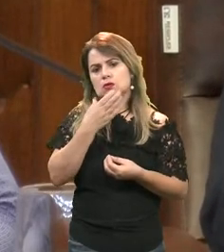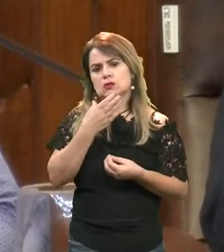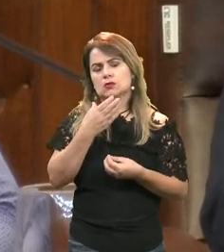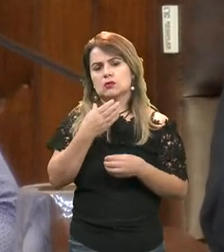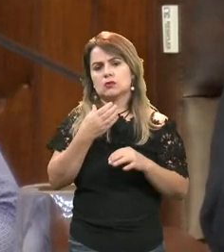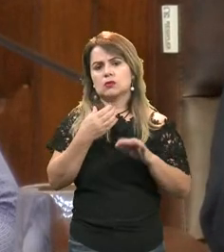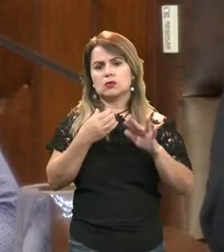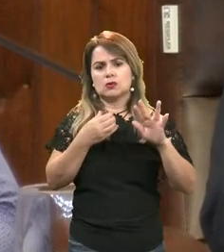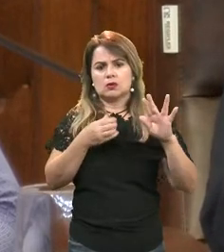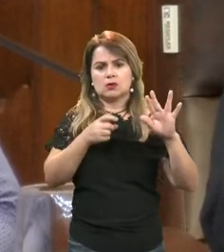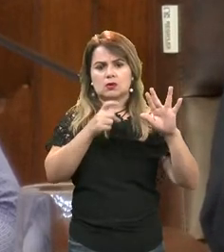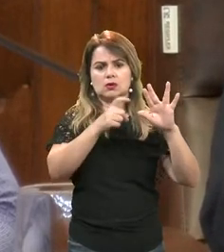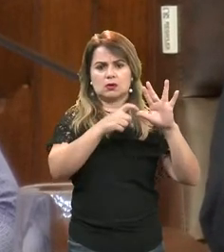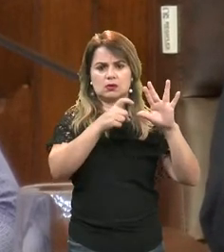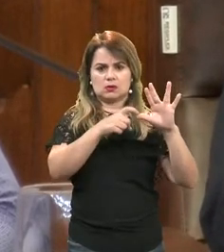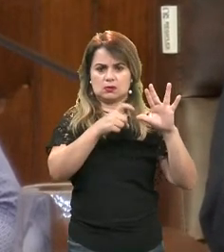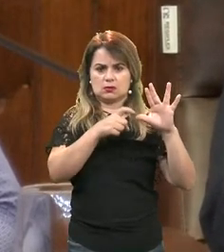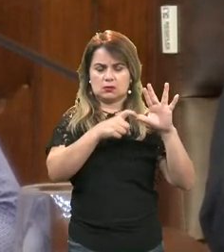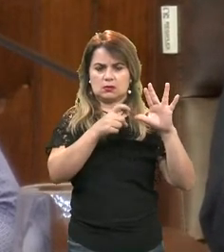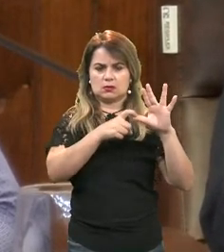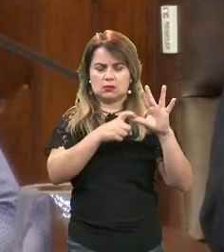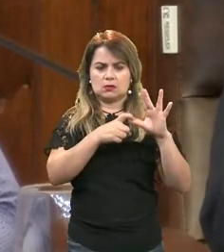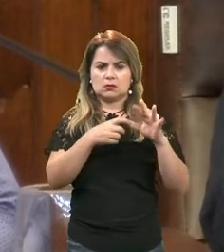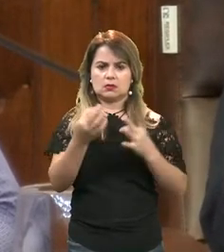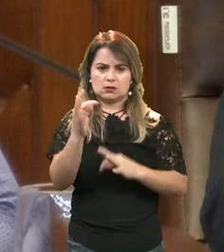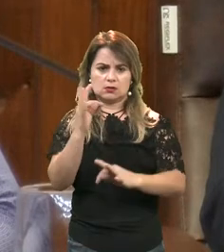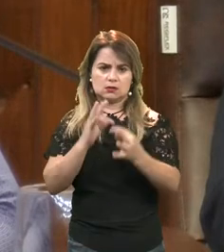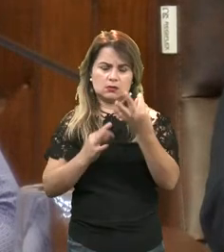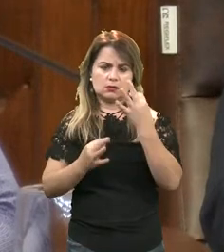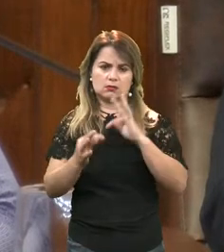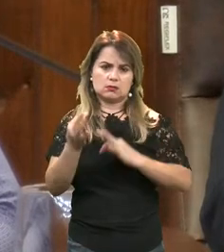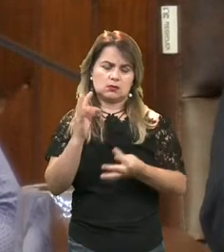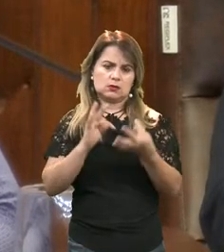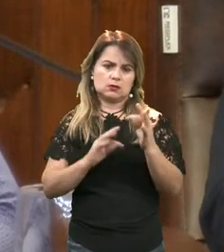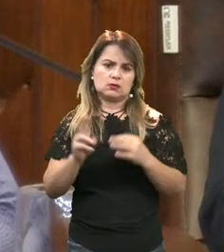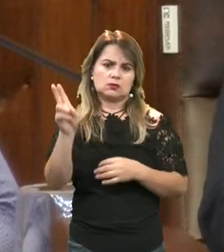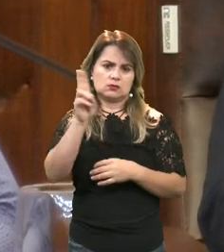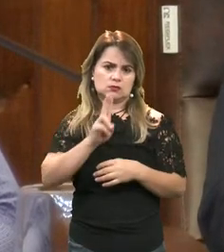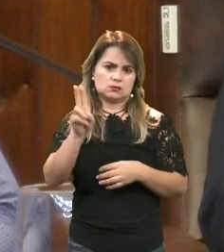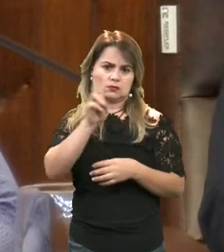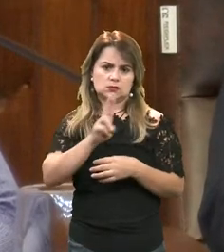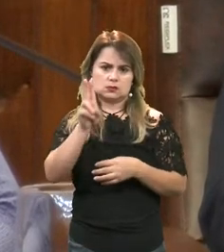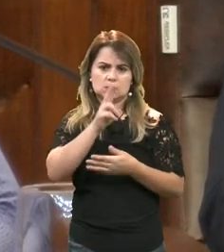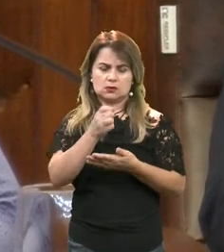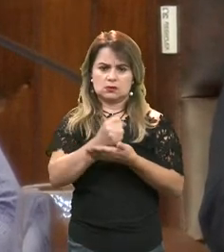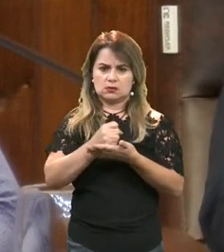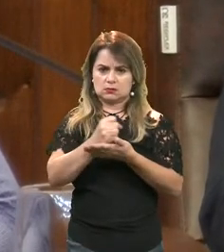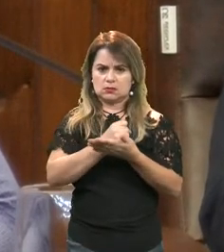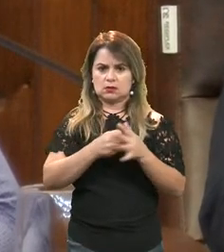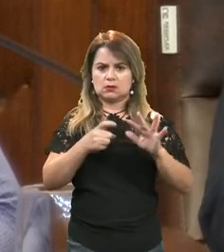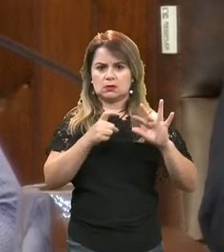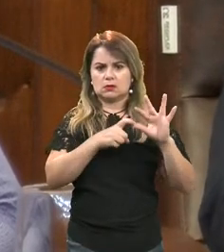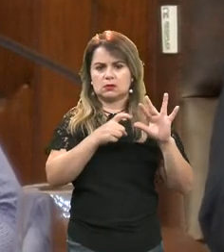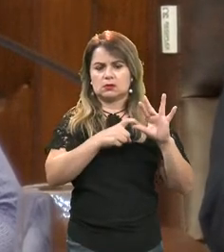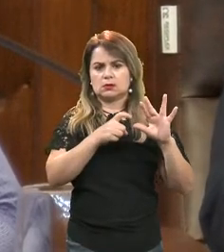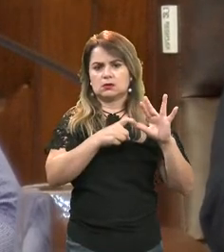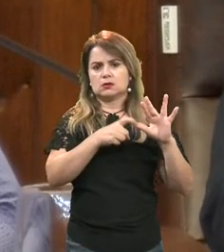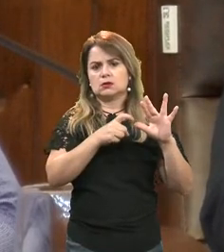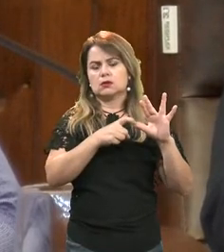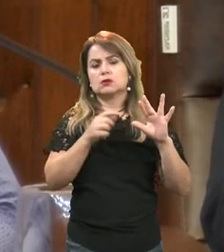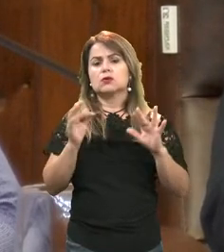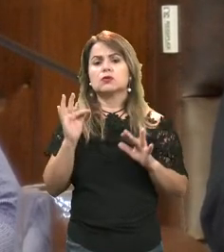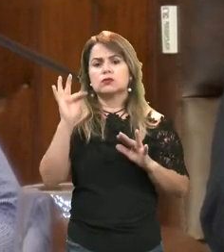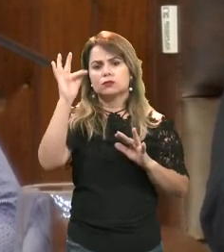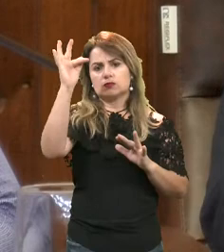avanços no tratamento terapêutico proporcionados pelo uso da maconha. O futuro da medicina, o futuro